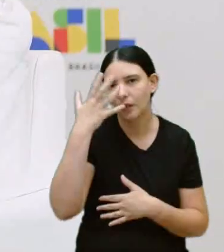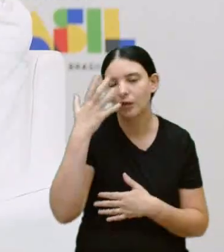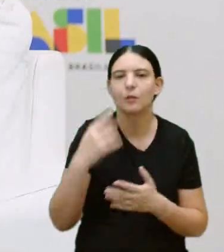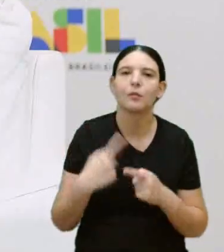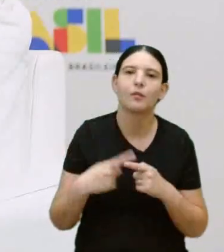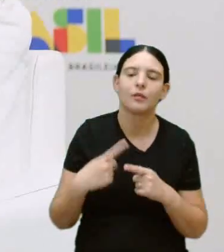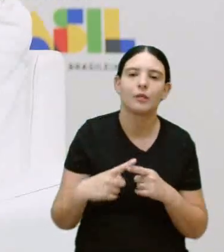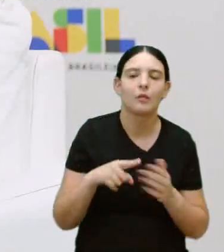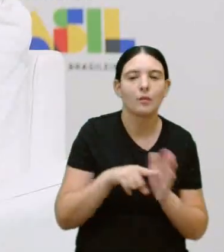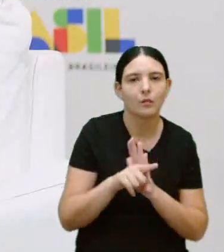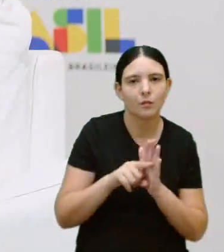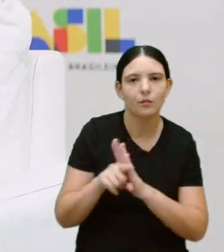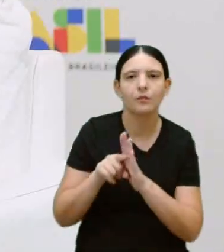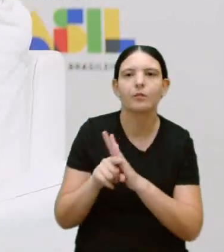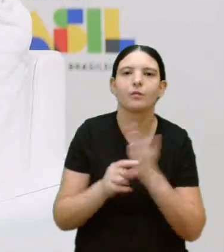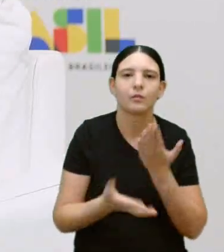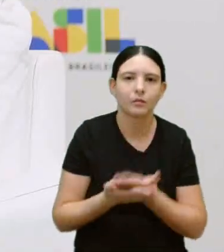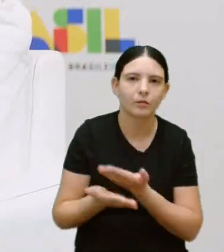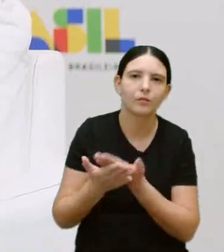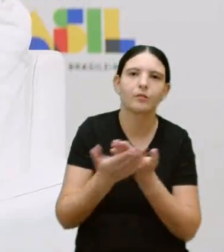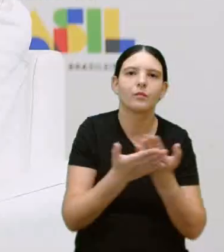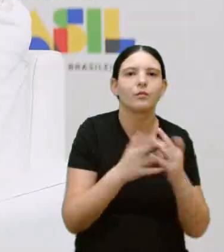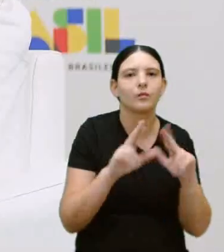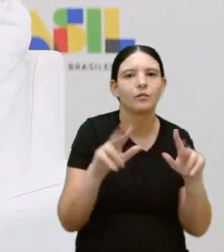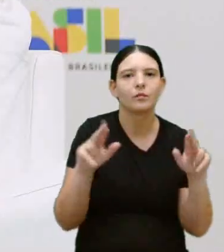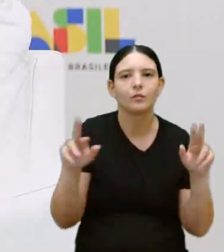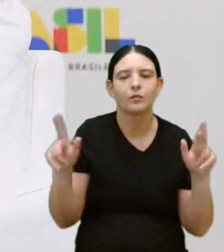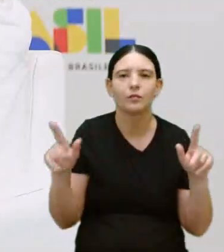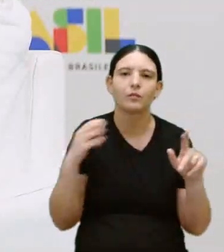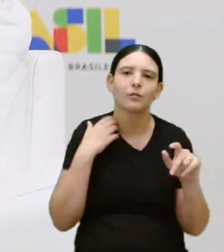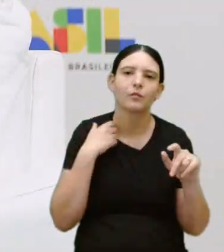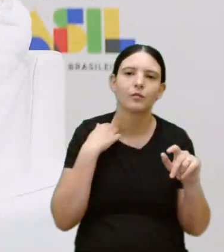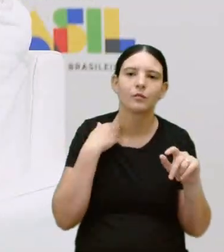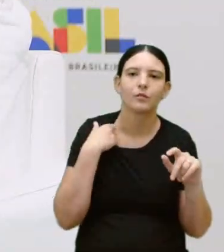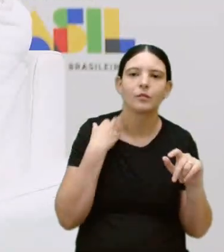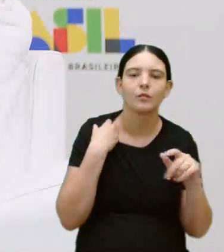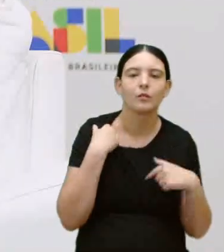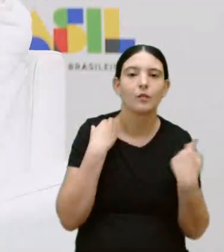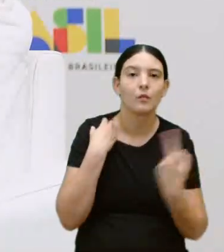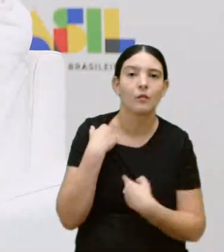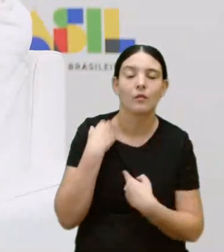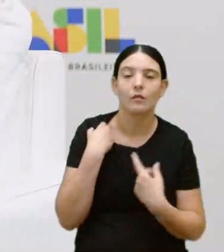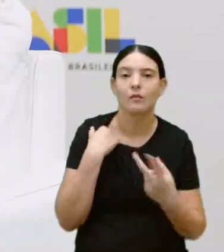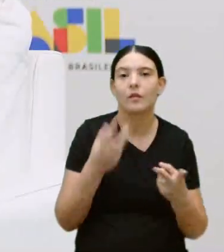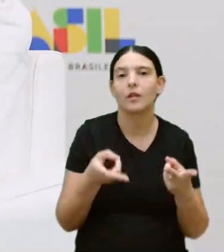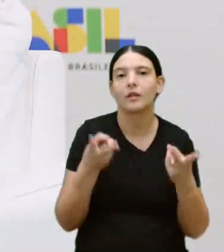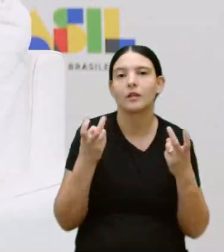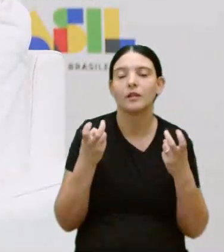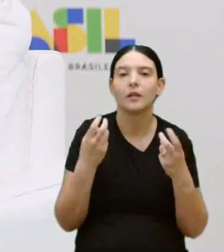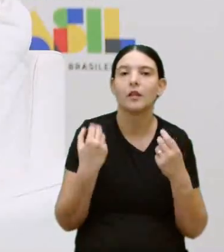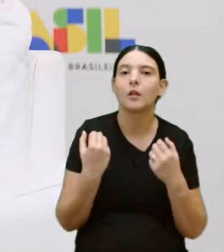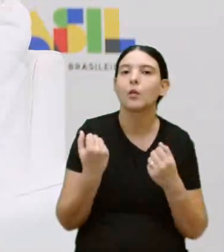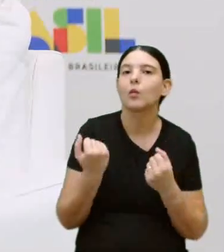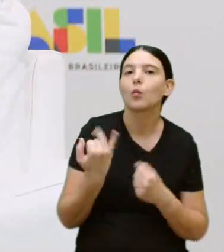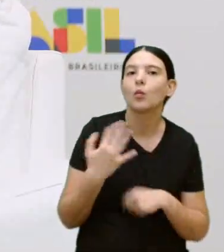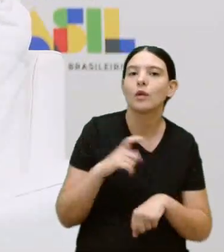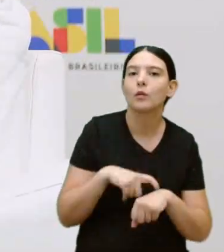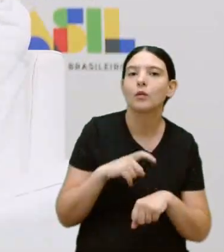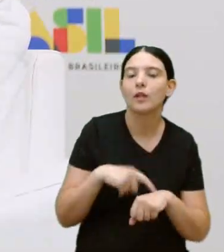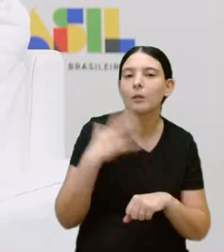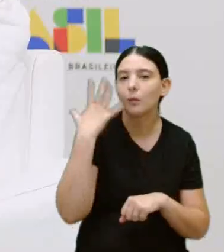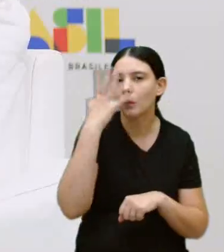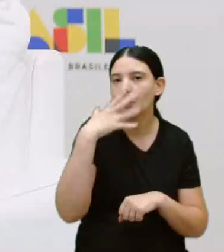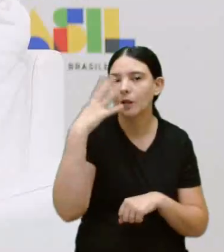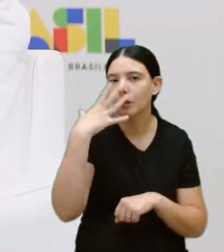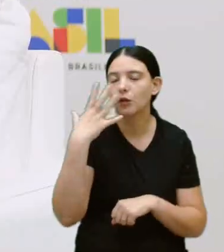vários estudos diferentes, com neuroimagem, onde a gente consegue perceber a duração da paixão. A paixão dura